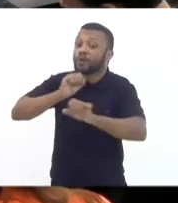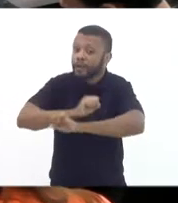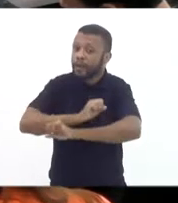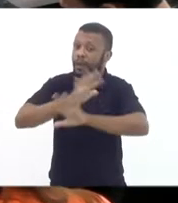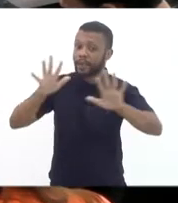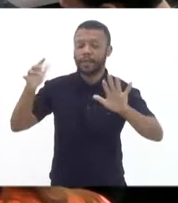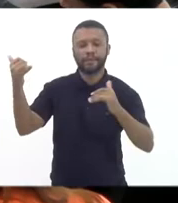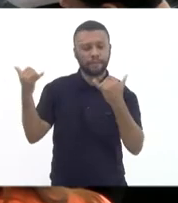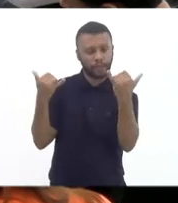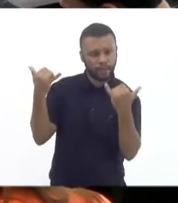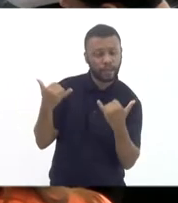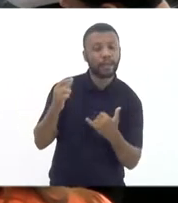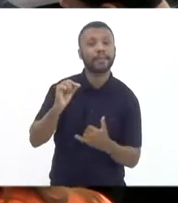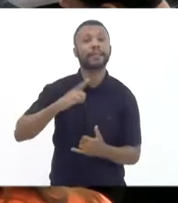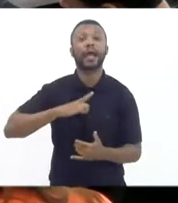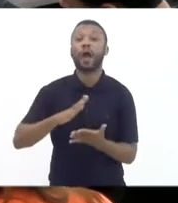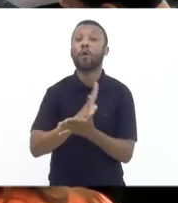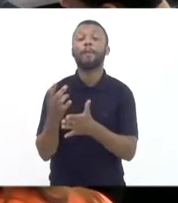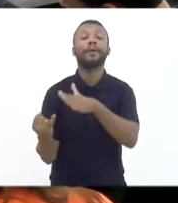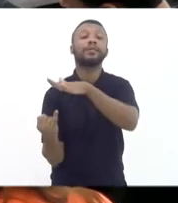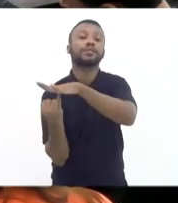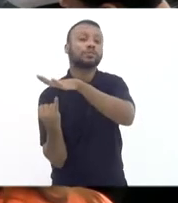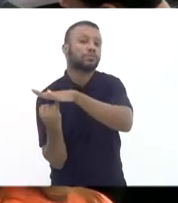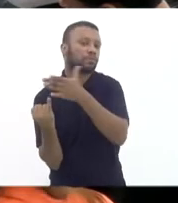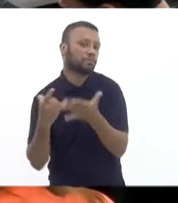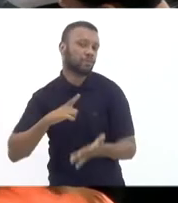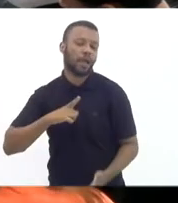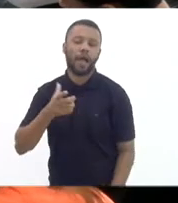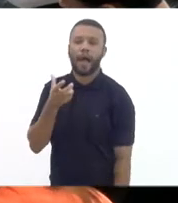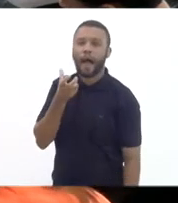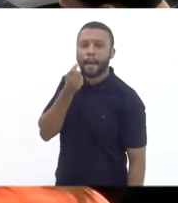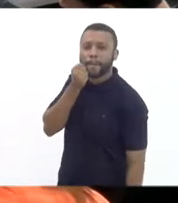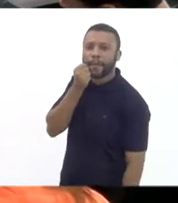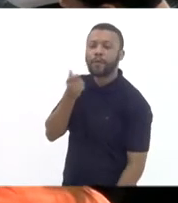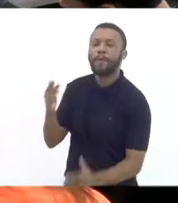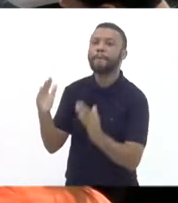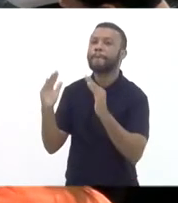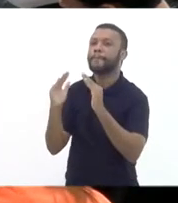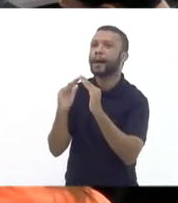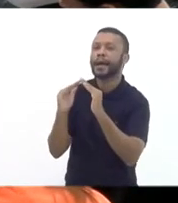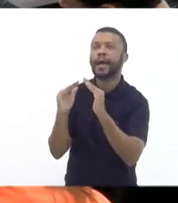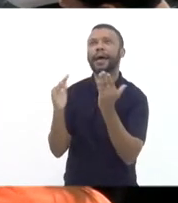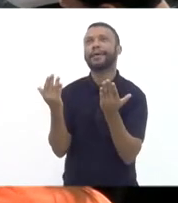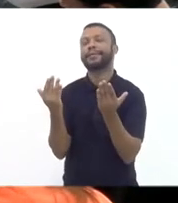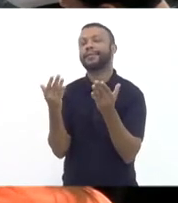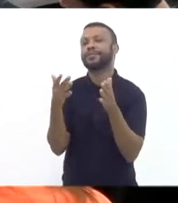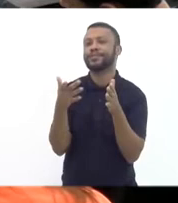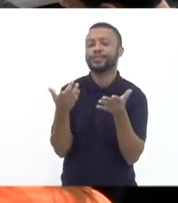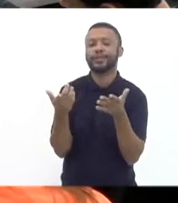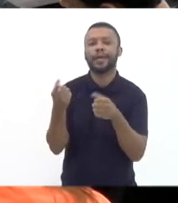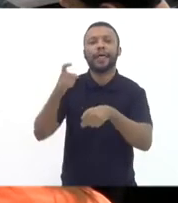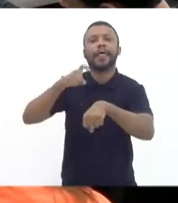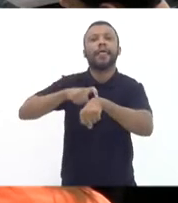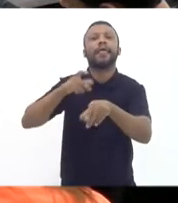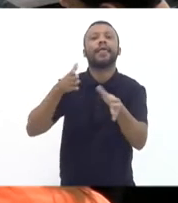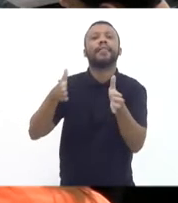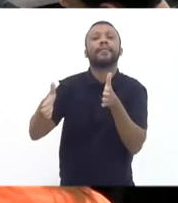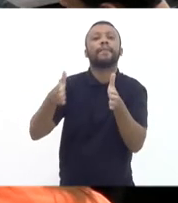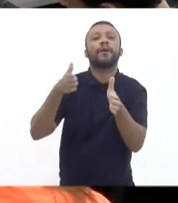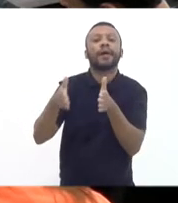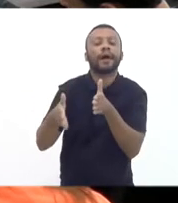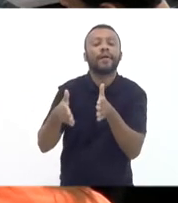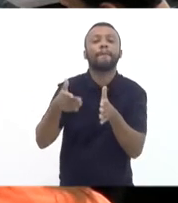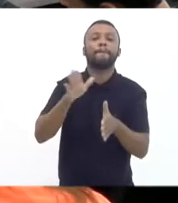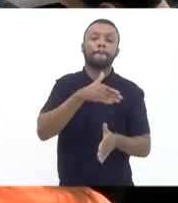ter, né, um abrigo não, né, mas uma casa de passagem pública. E esses locais podem sim ser